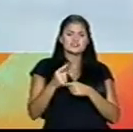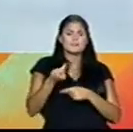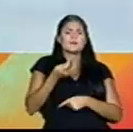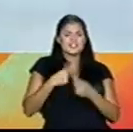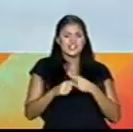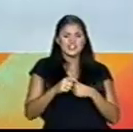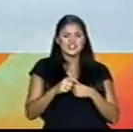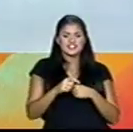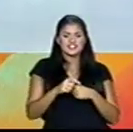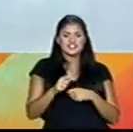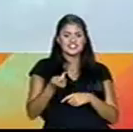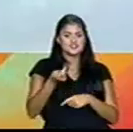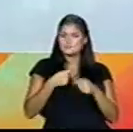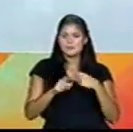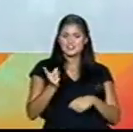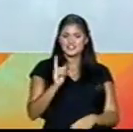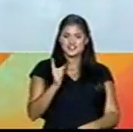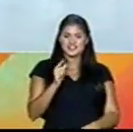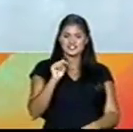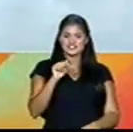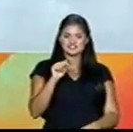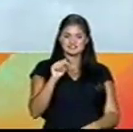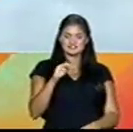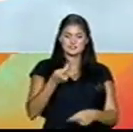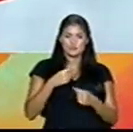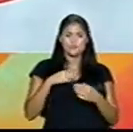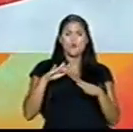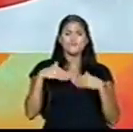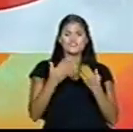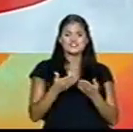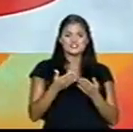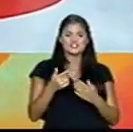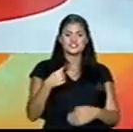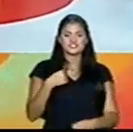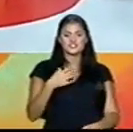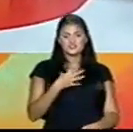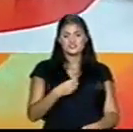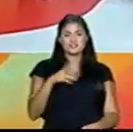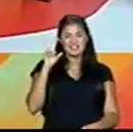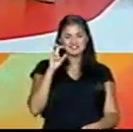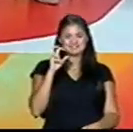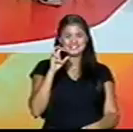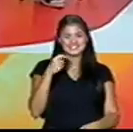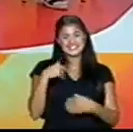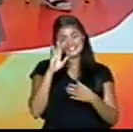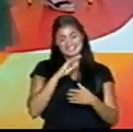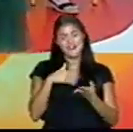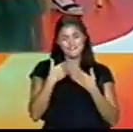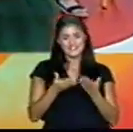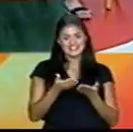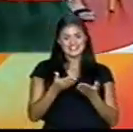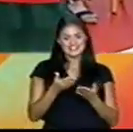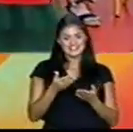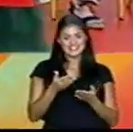hein? Não vai vender, hein? Não, hoje não. Hoje são estas. Eu ofereço. Só. Prontos, era só. O que eu gostava de ouvir. Só oferecem.